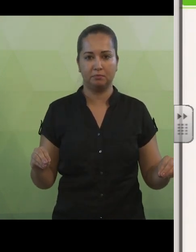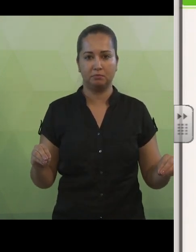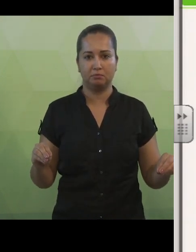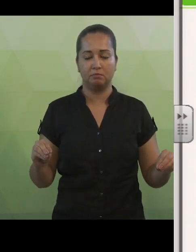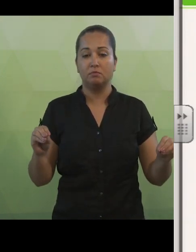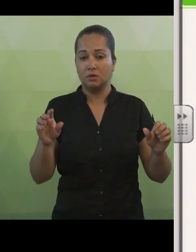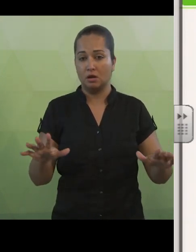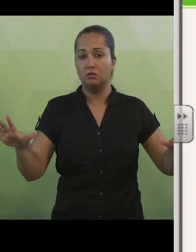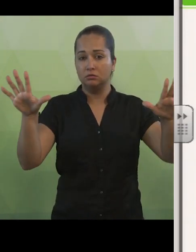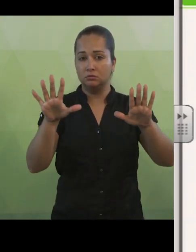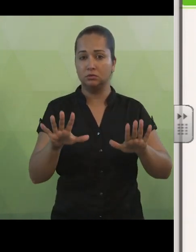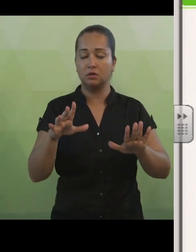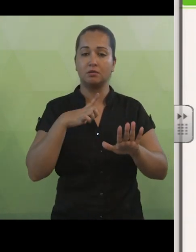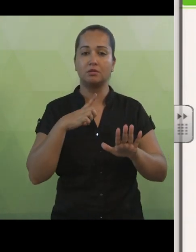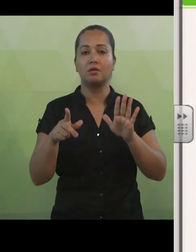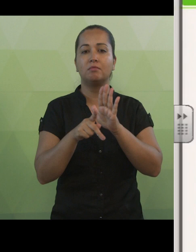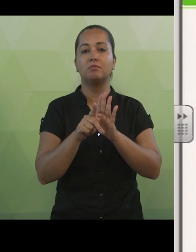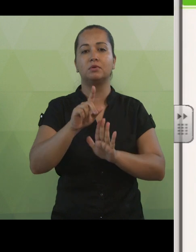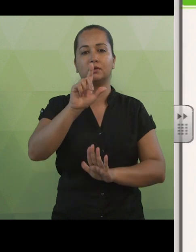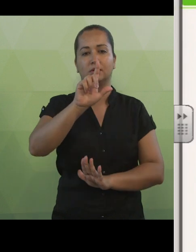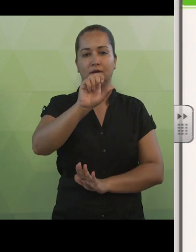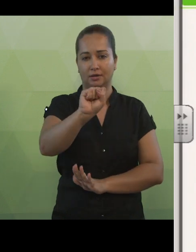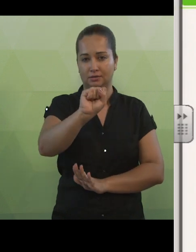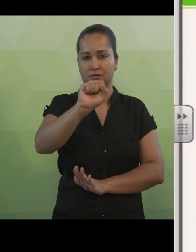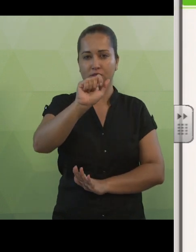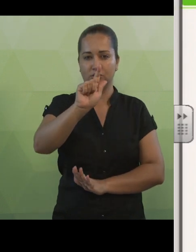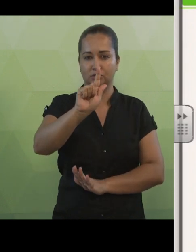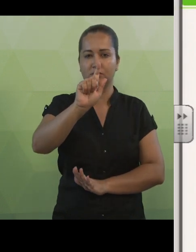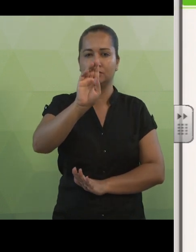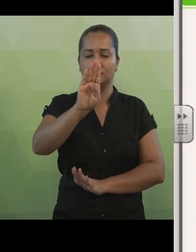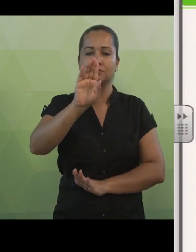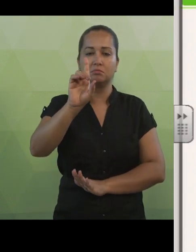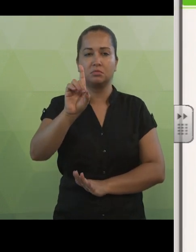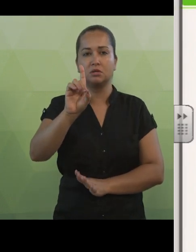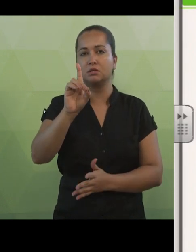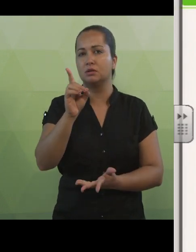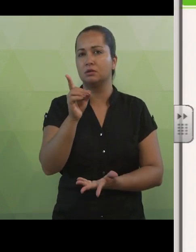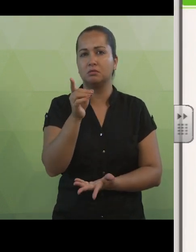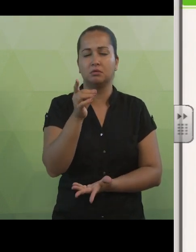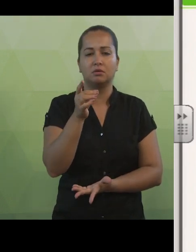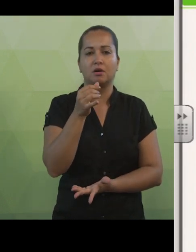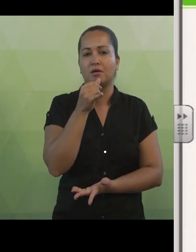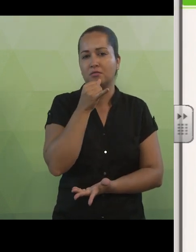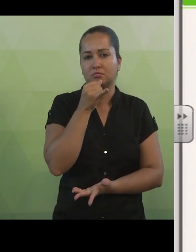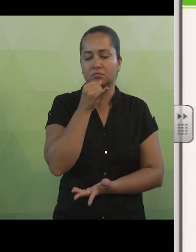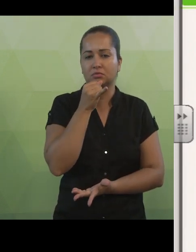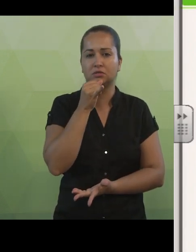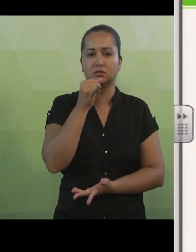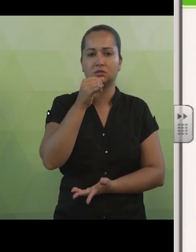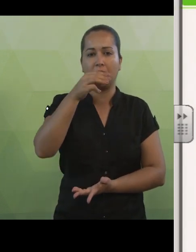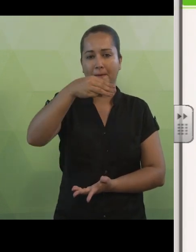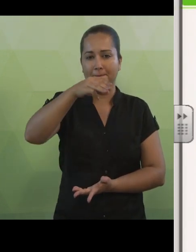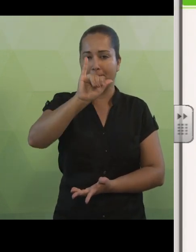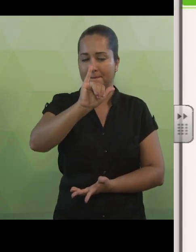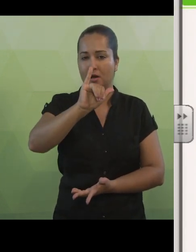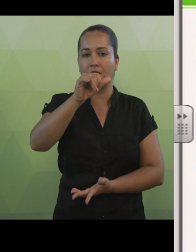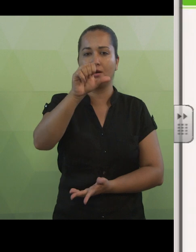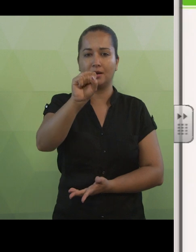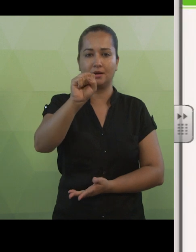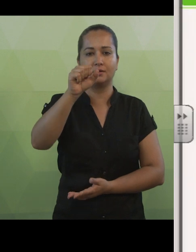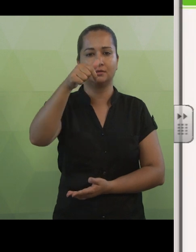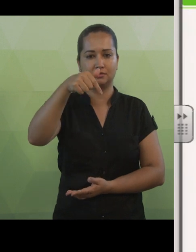pelo SGBD, que pode ser o MySQL, SGBD, que pode ser o